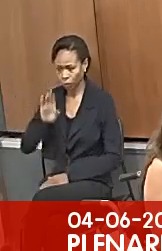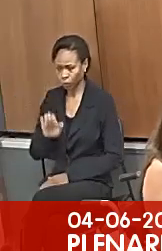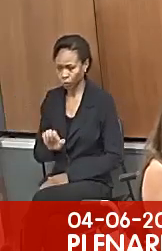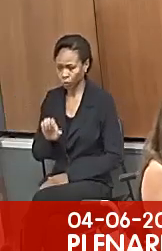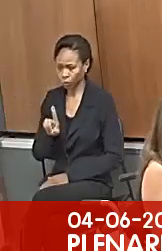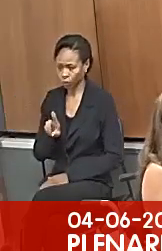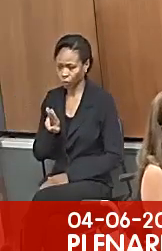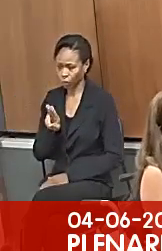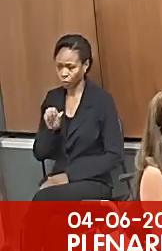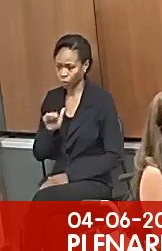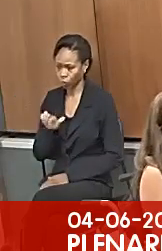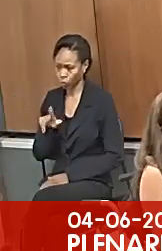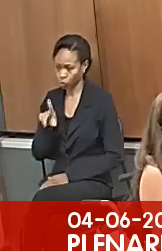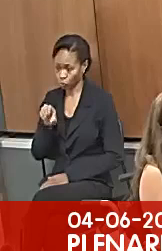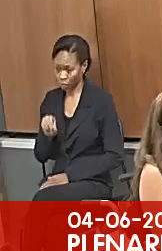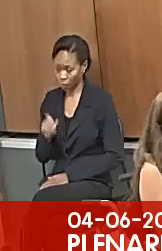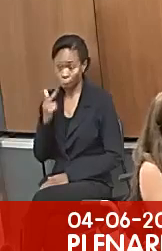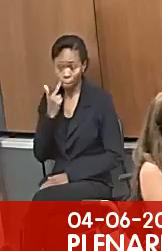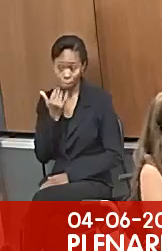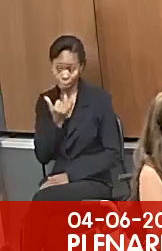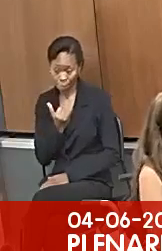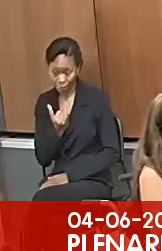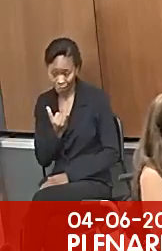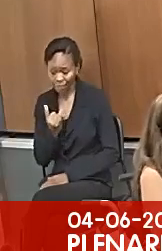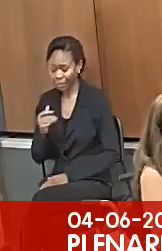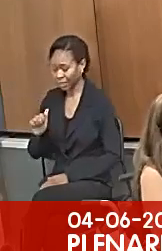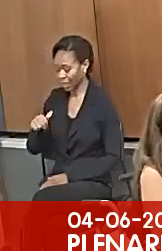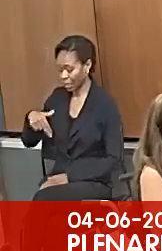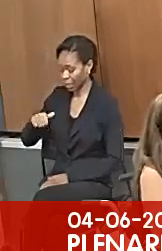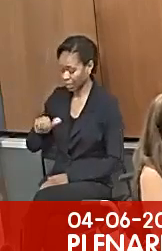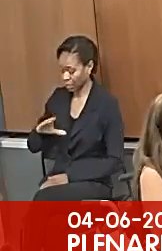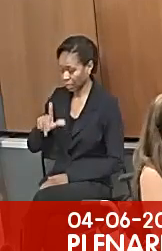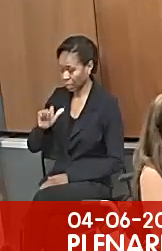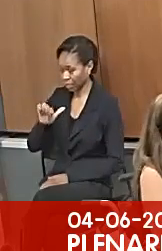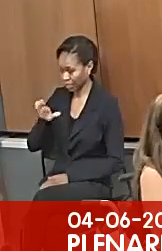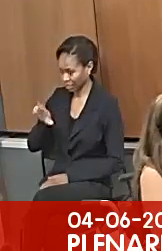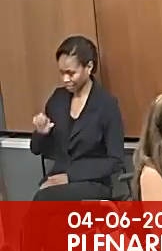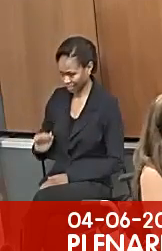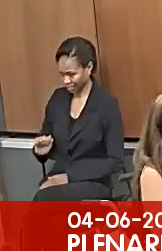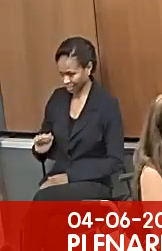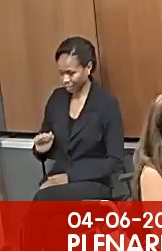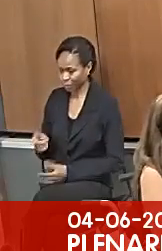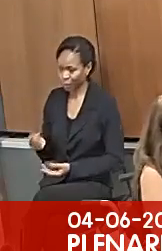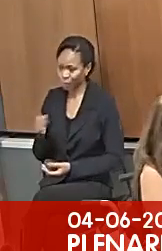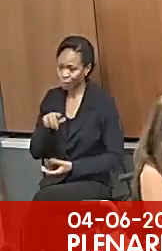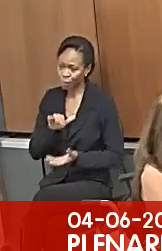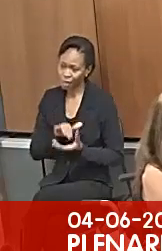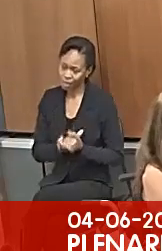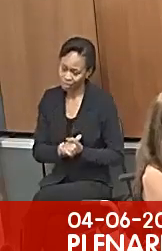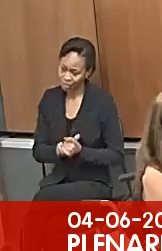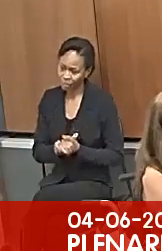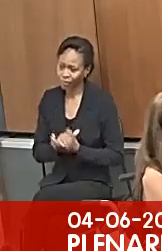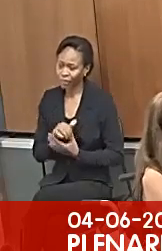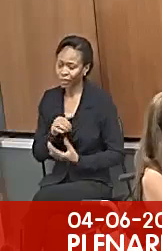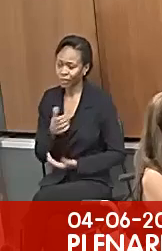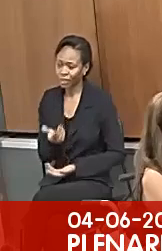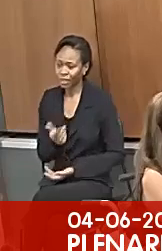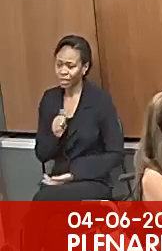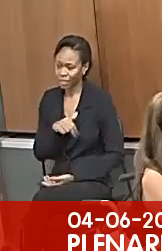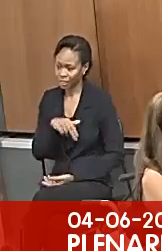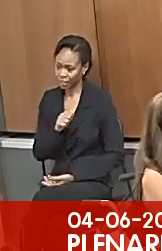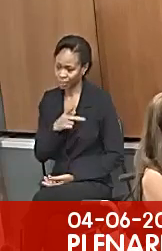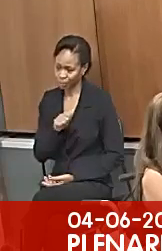da Ana Clara, marido da Marcela Valadão. Muito obrigado pela presença da nossa ilustre Polícia Militar e pais também